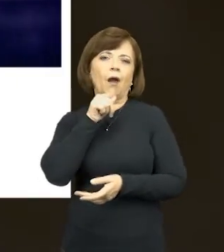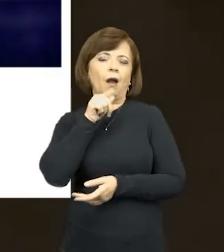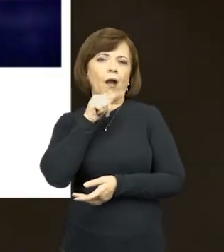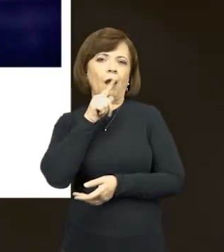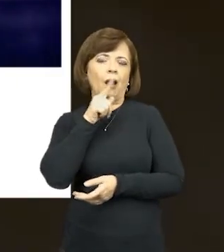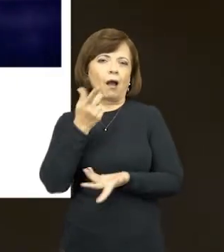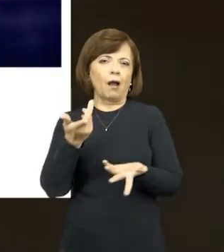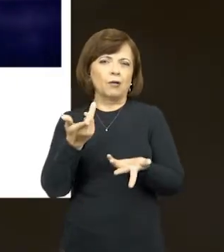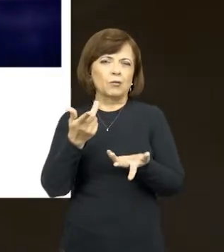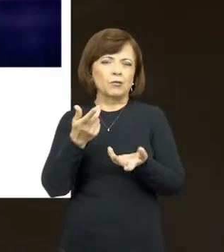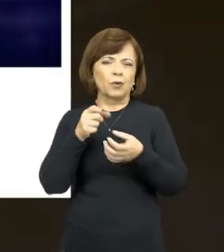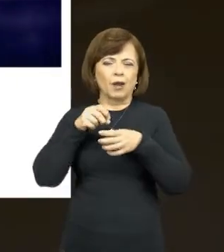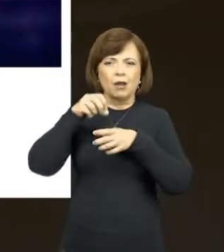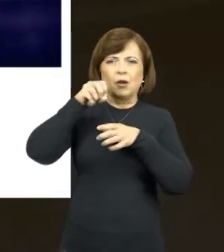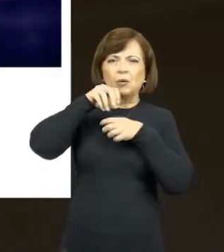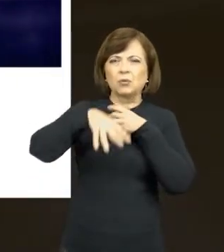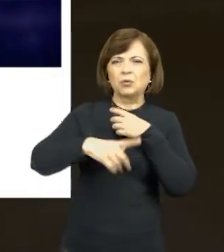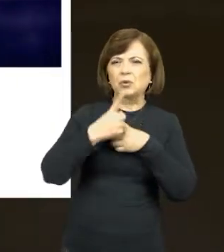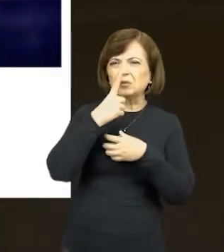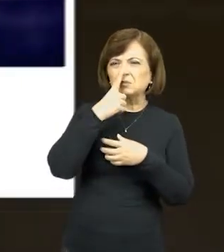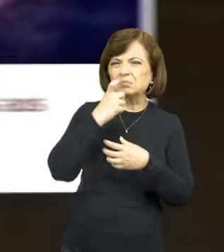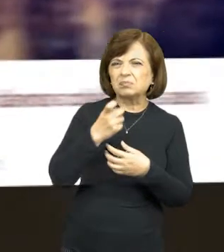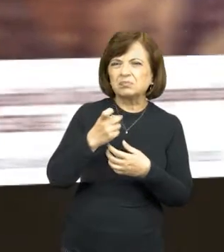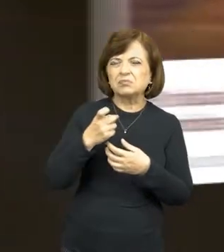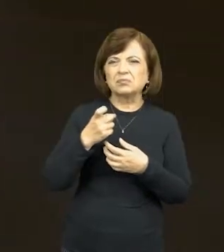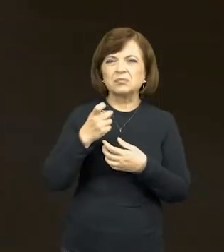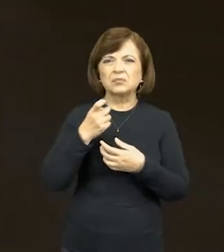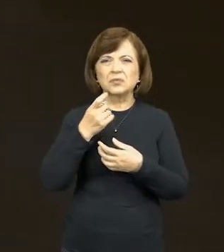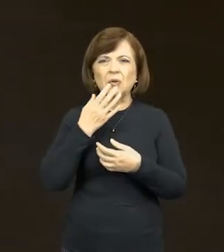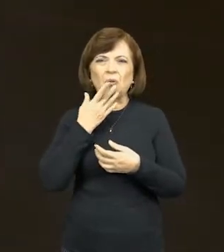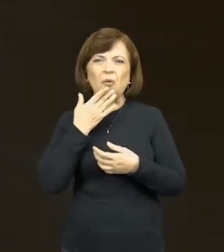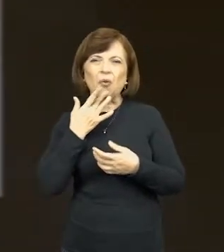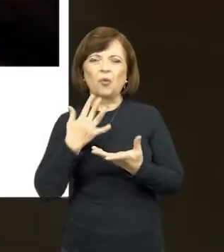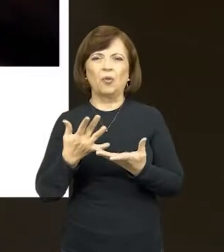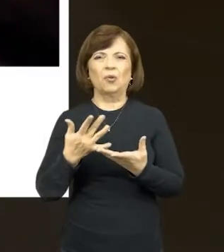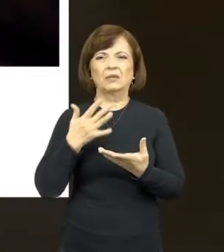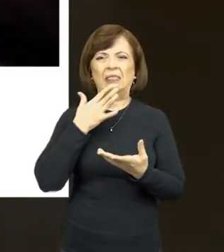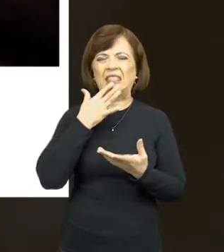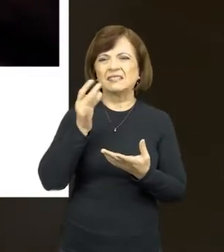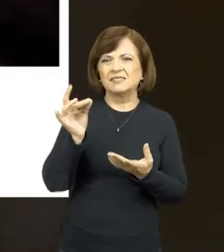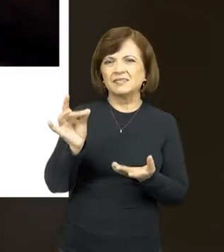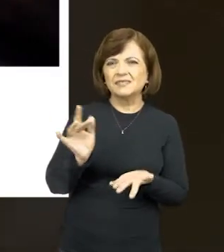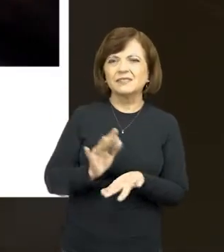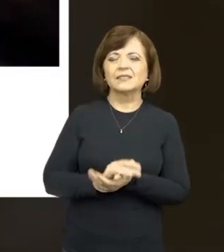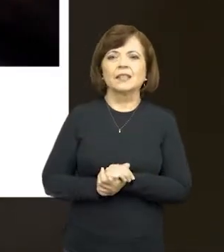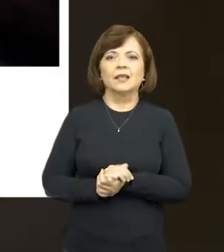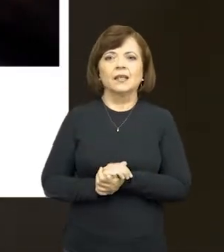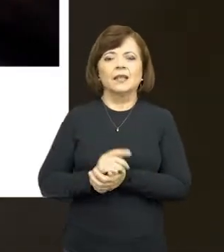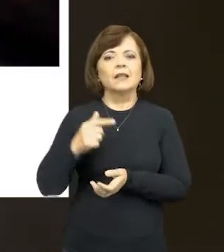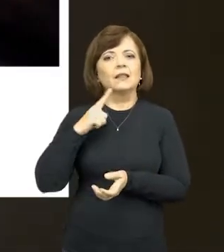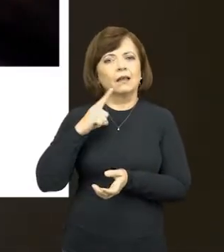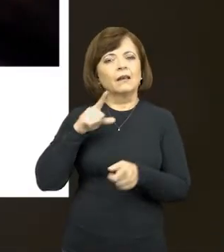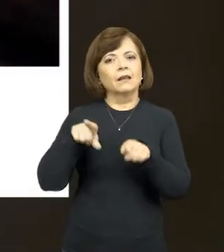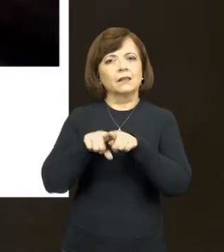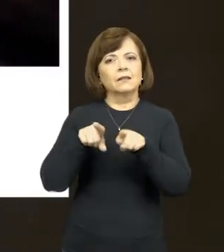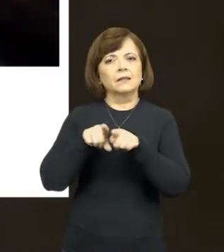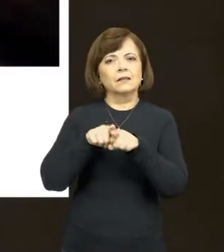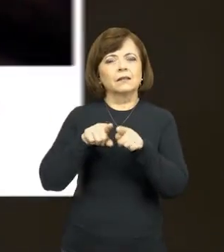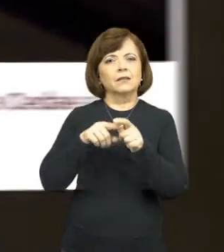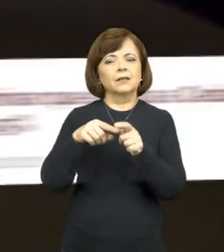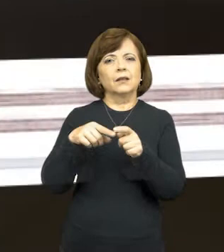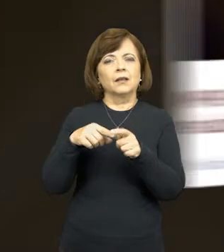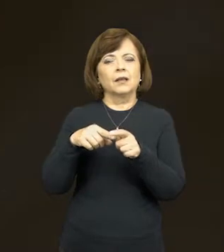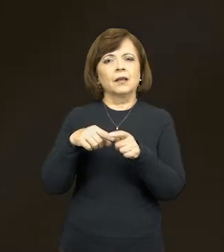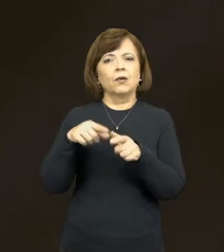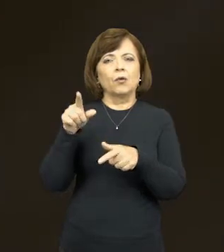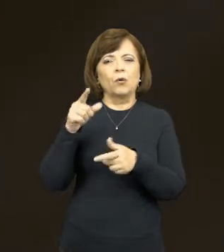Né? A água ficou com turbidez, com cheiro, com gosto. E em seguida tivemos também o episódio da falha na